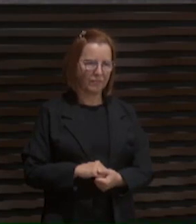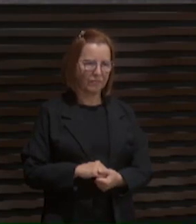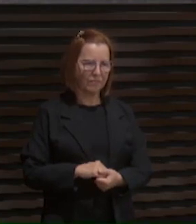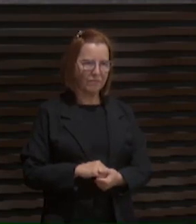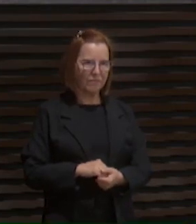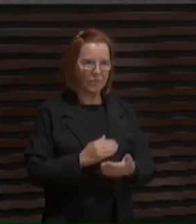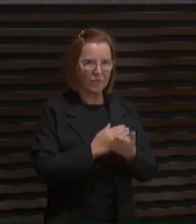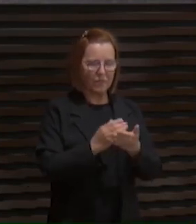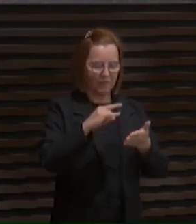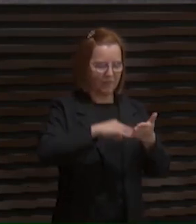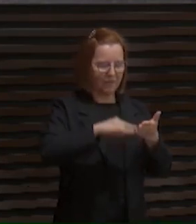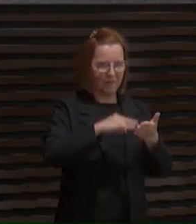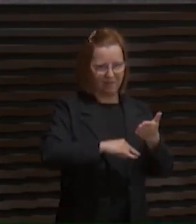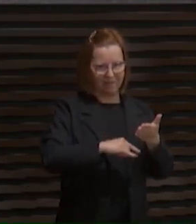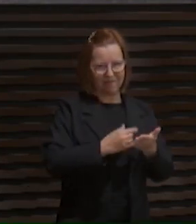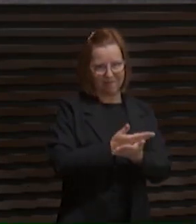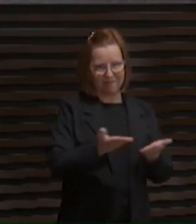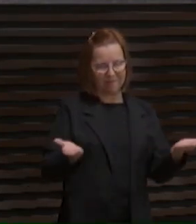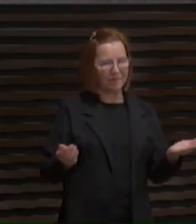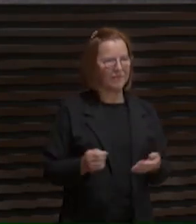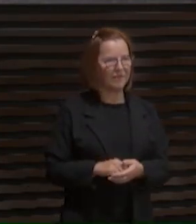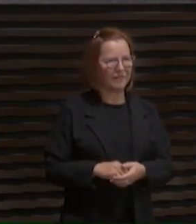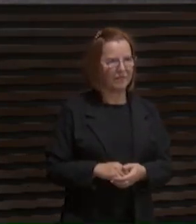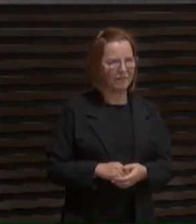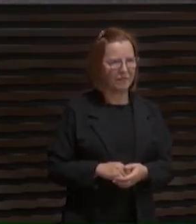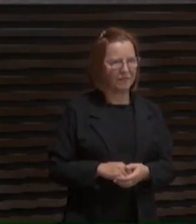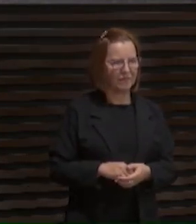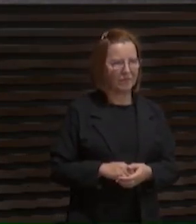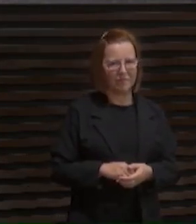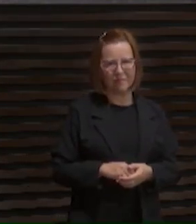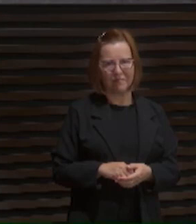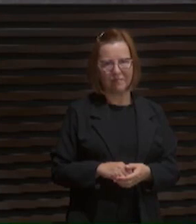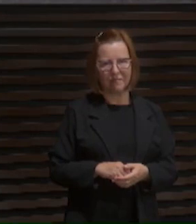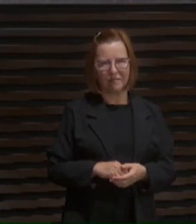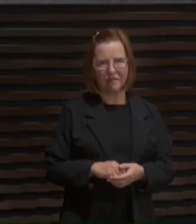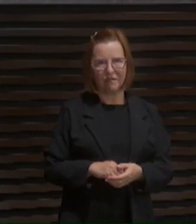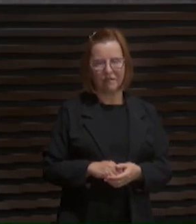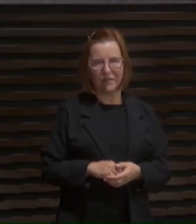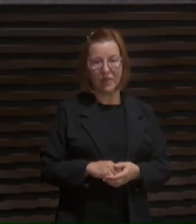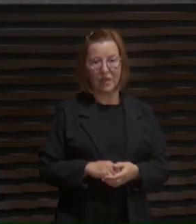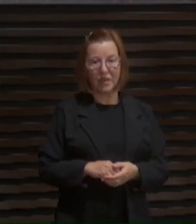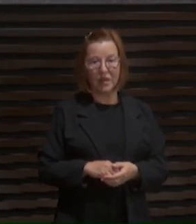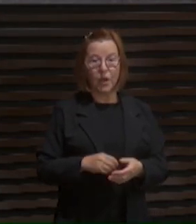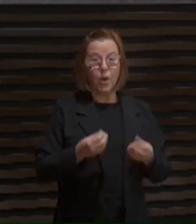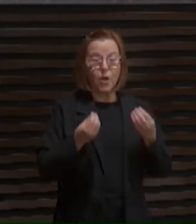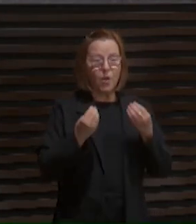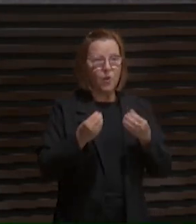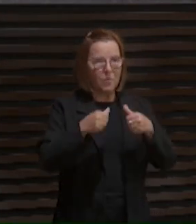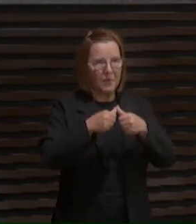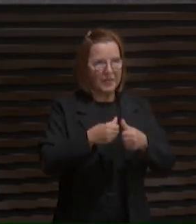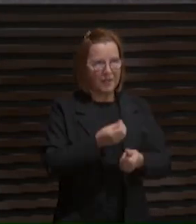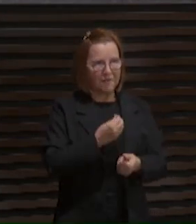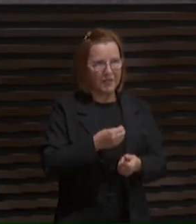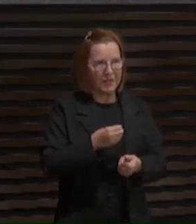Começando no boletim, meus irmãos. Qual a condição do homem perdido? O que pode fazer aquele que